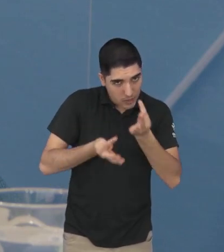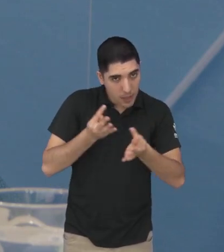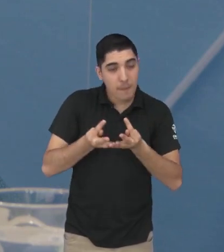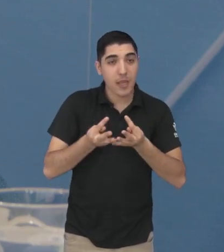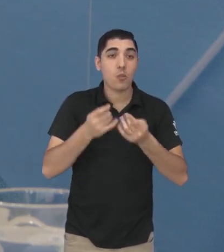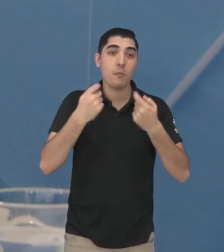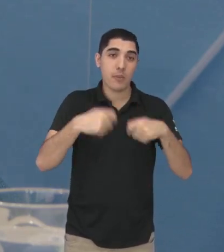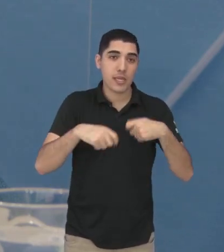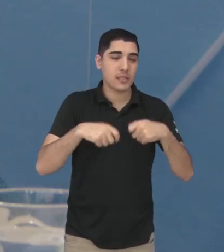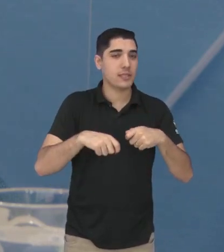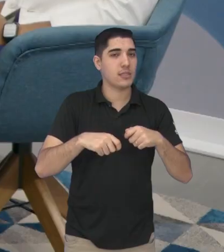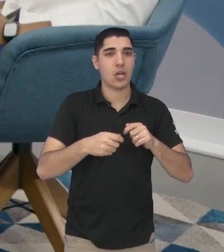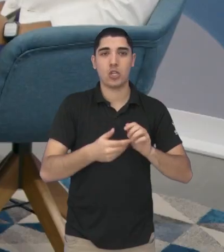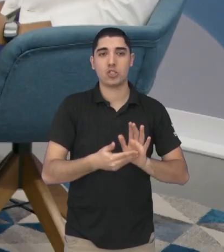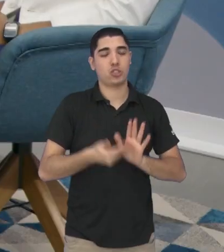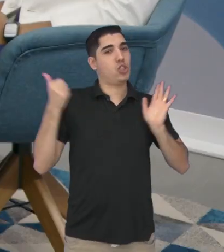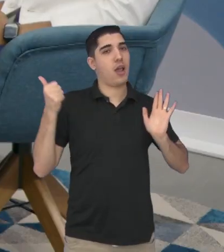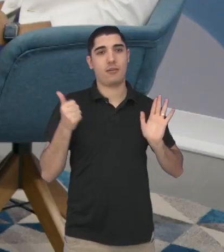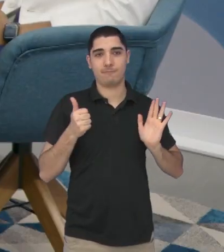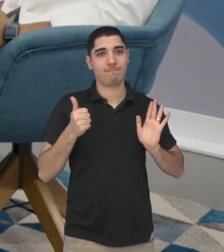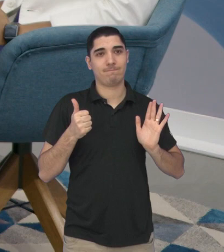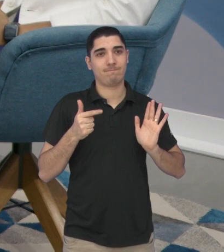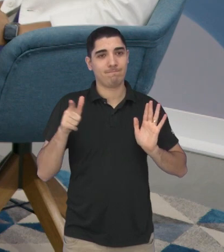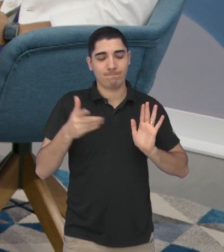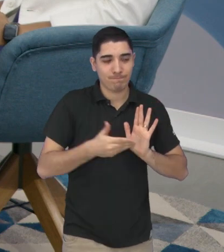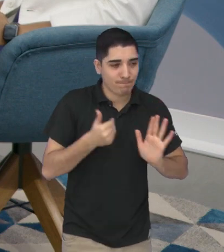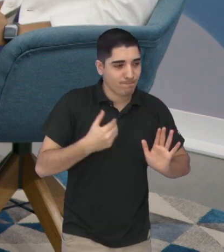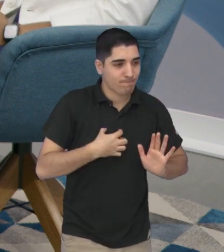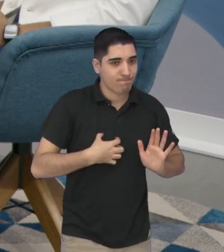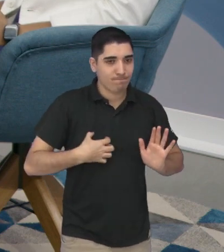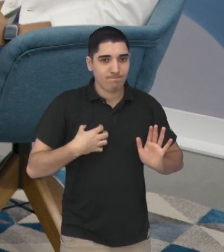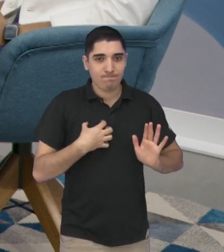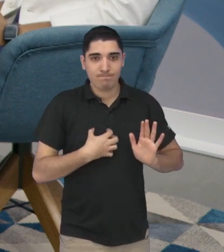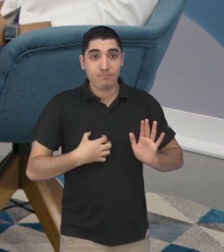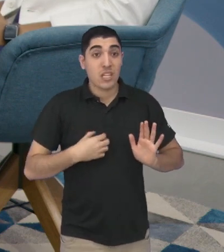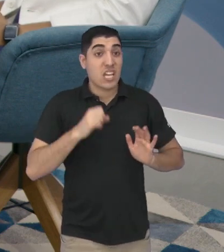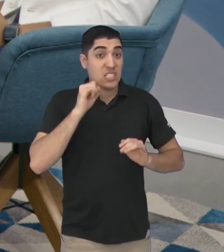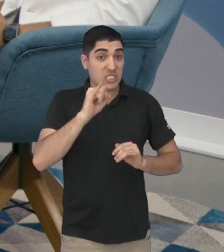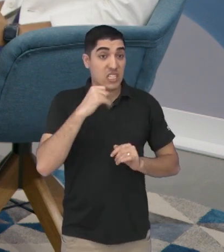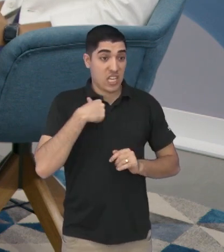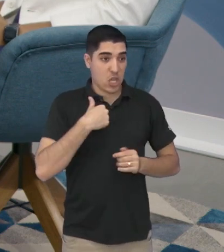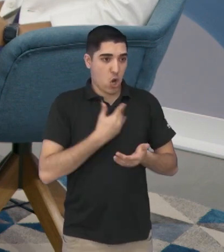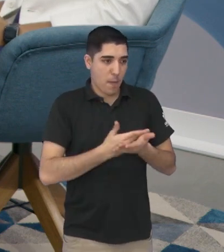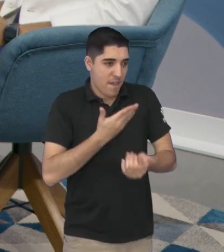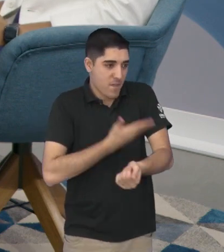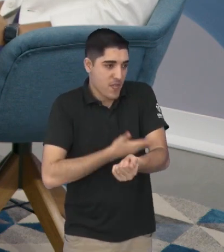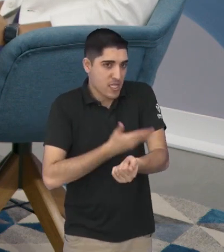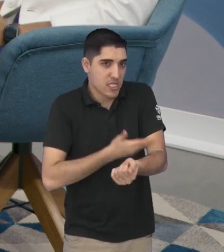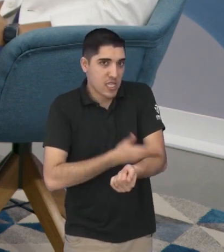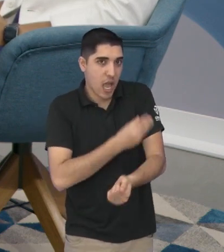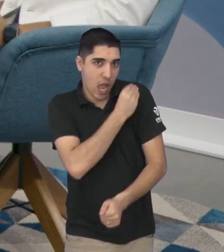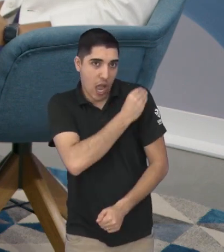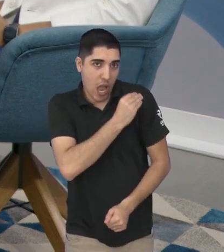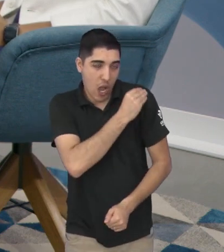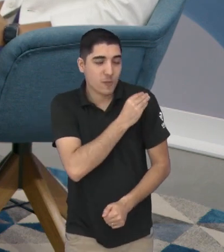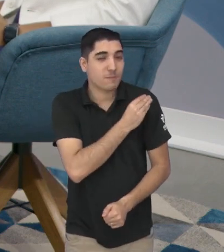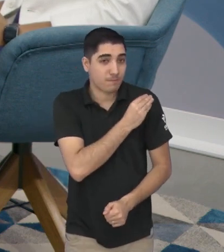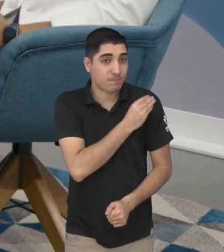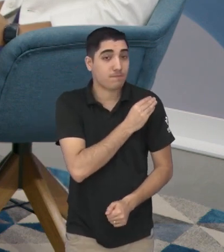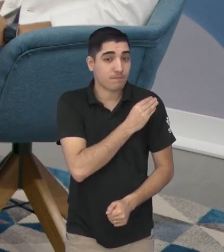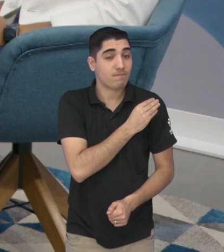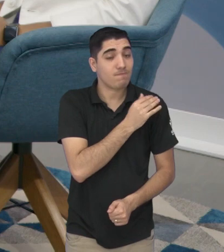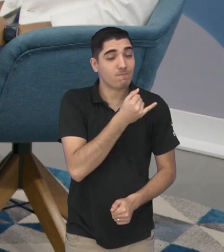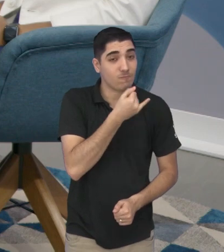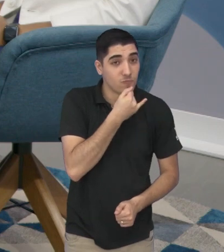é a abstinência. Aí o controle é eu ser abstinente. Se eu me tornei um alcoolista, dificilmente, existem